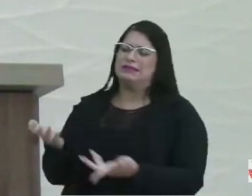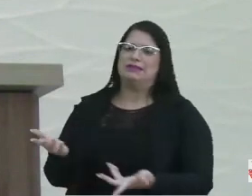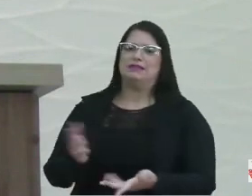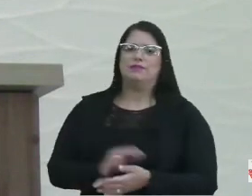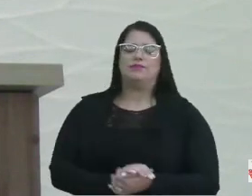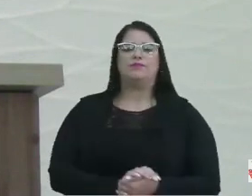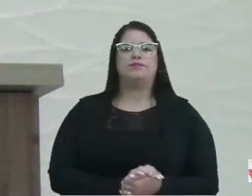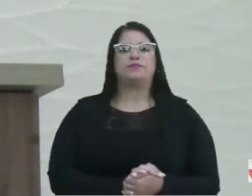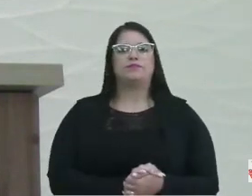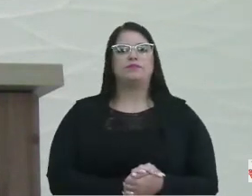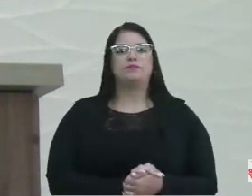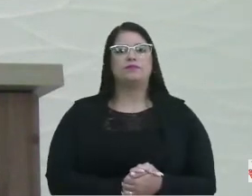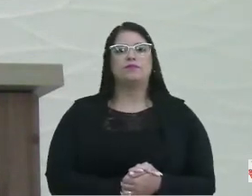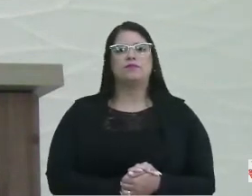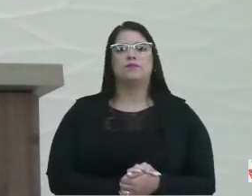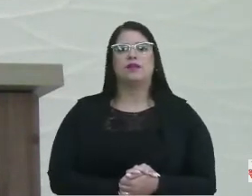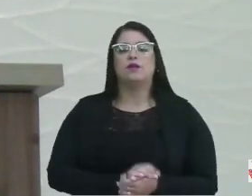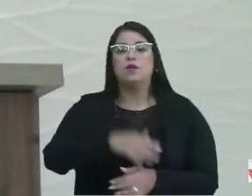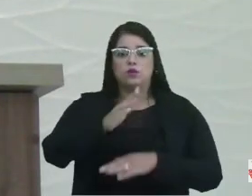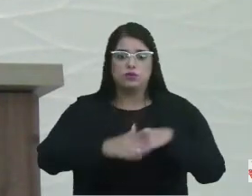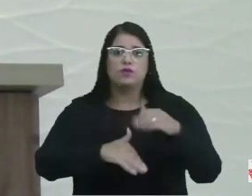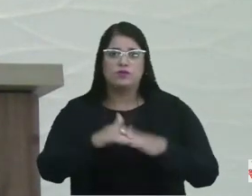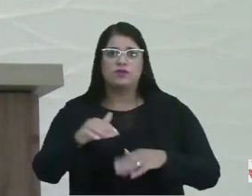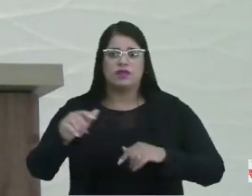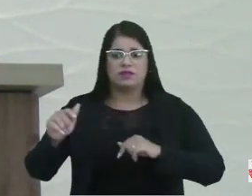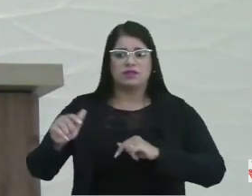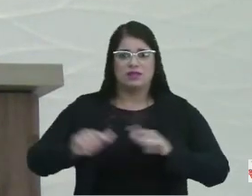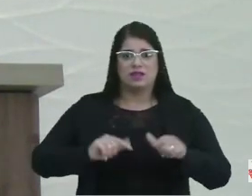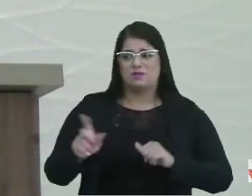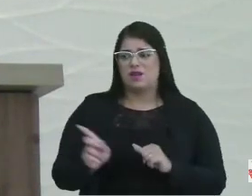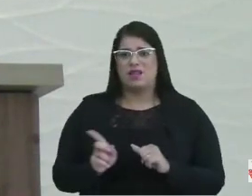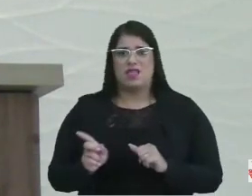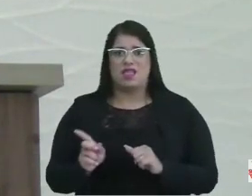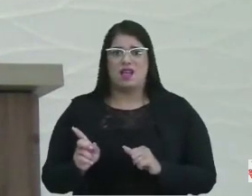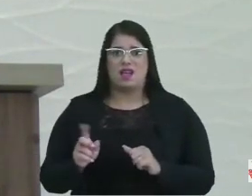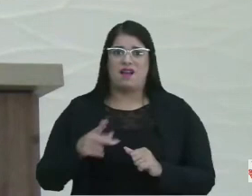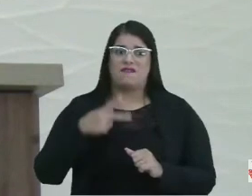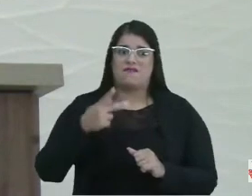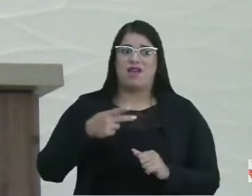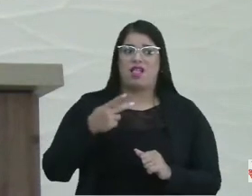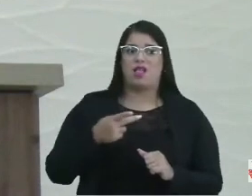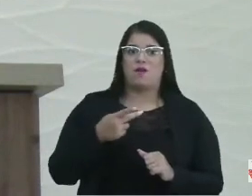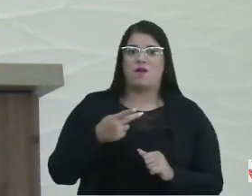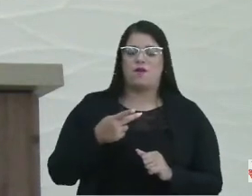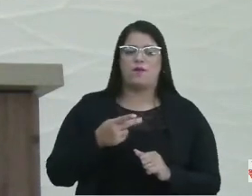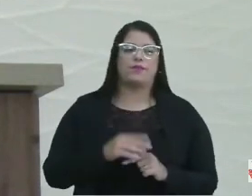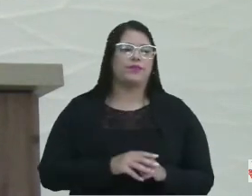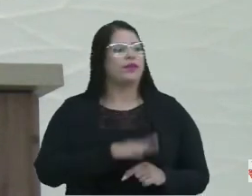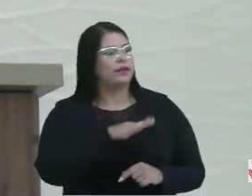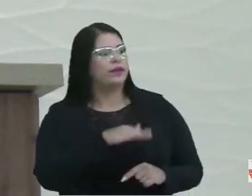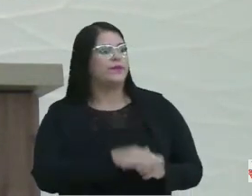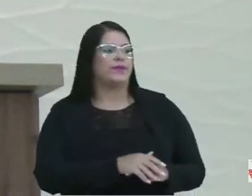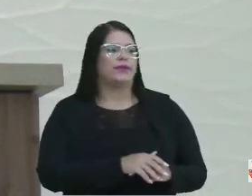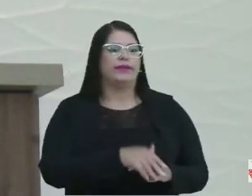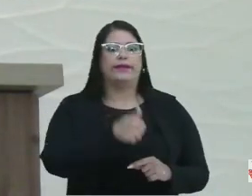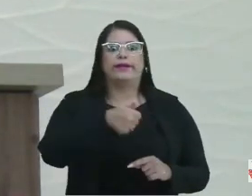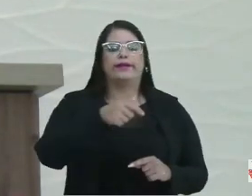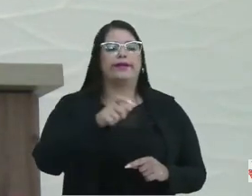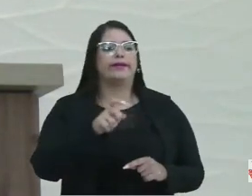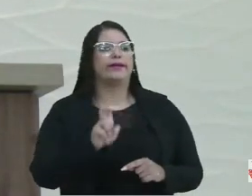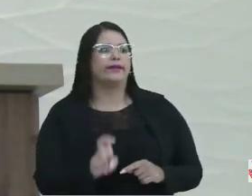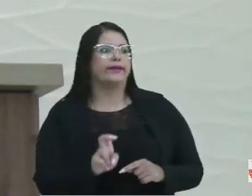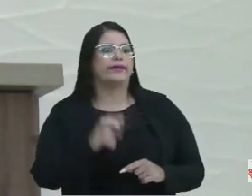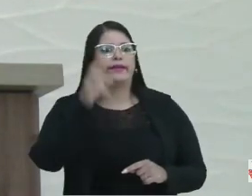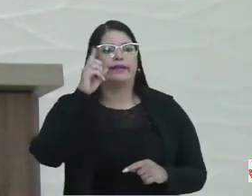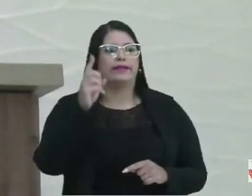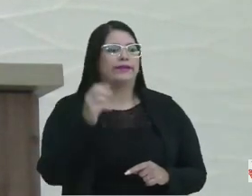lá, também vou me certificar disso, segundo quem estava trabalhando lá, faz 15 dias que não recebe. Então eu vou